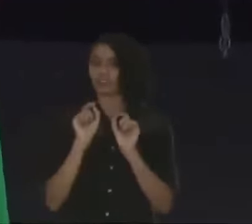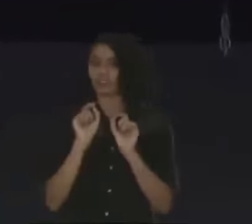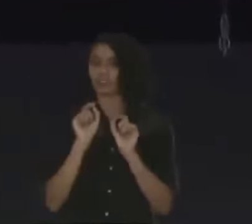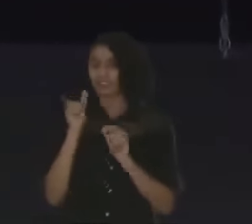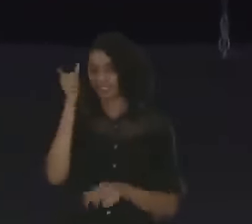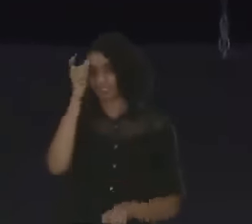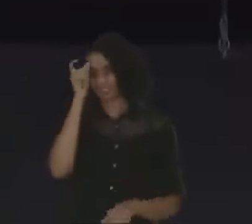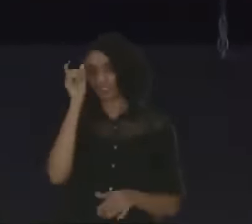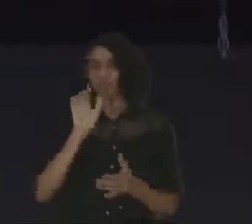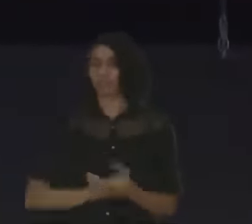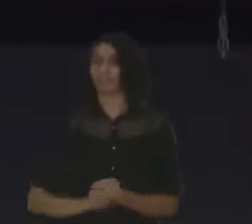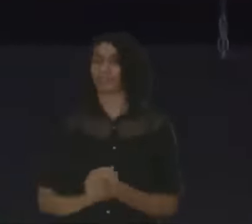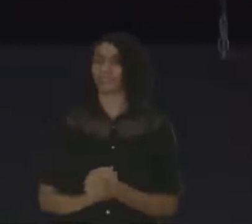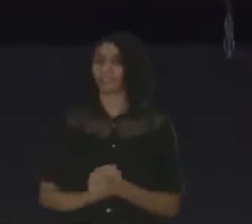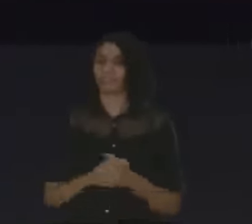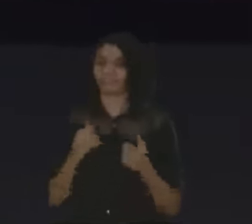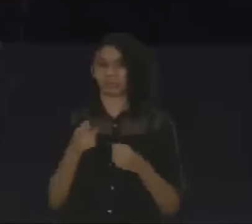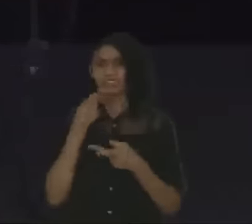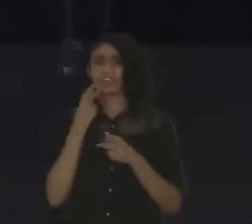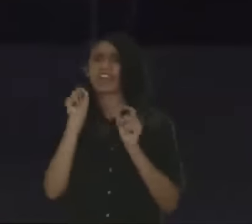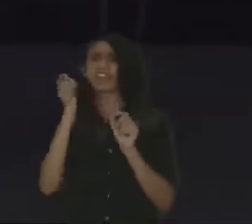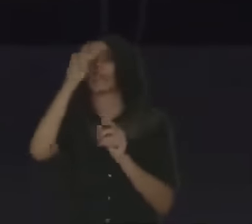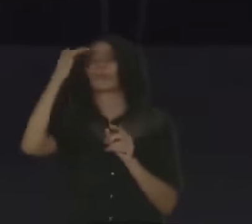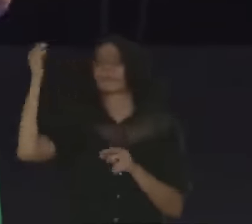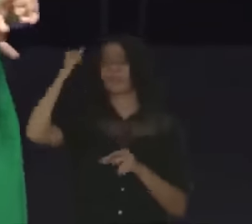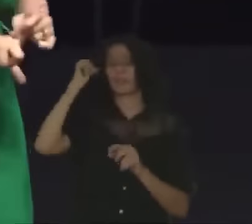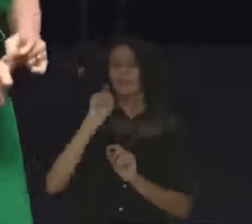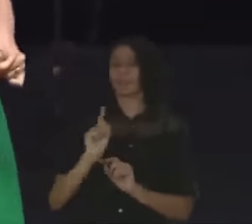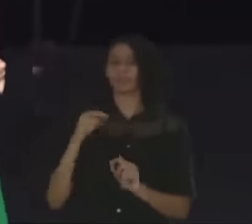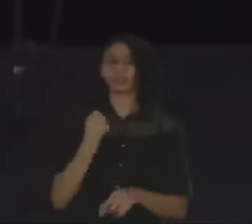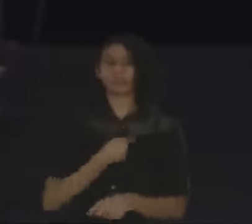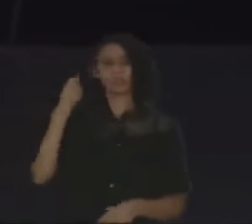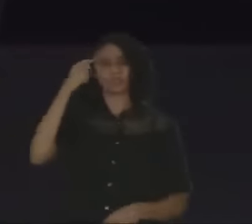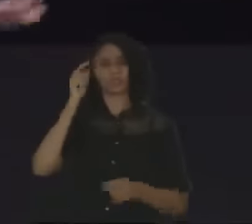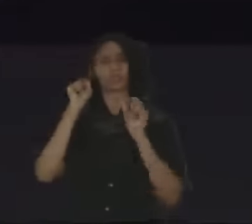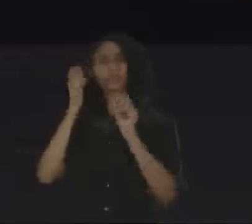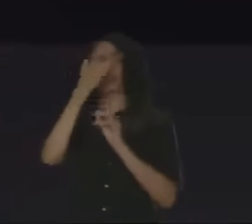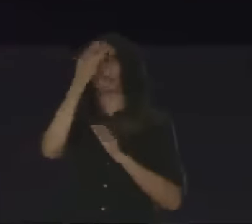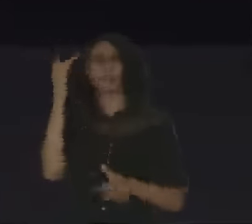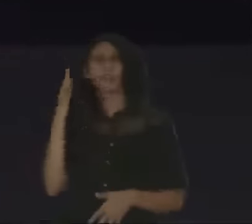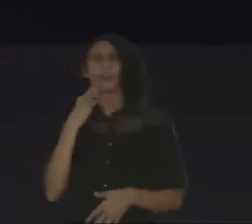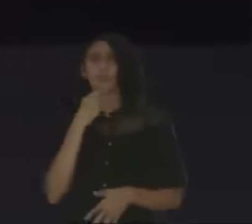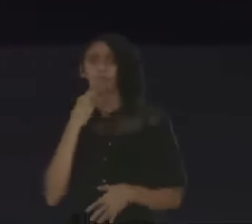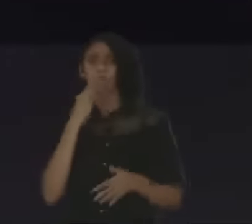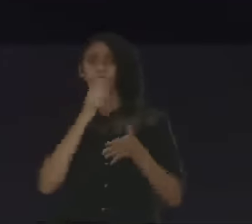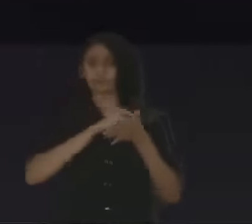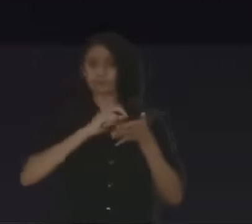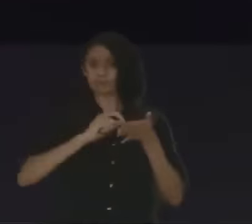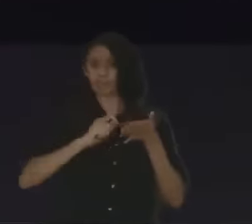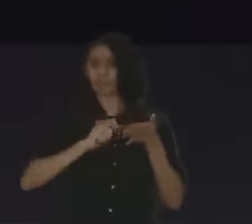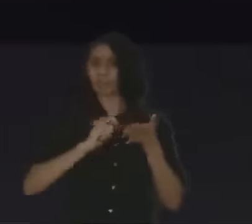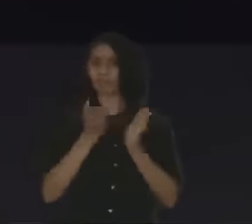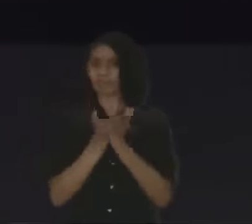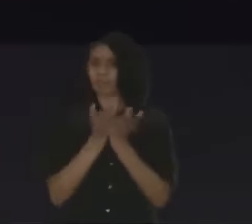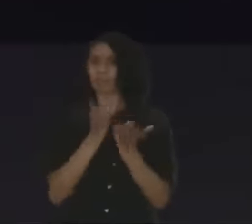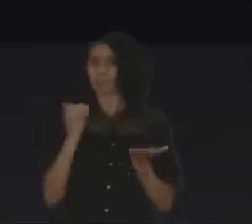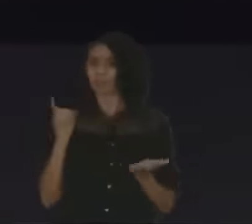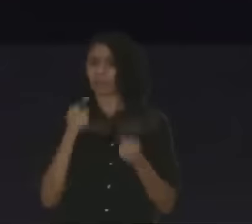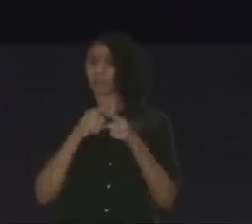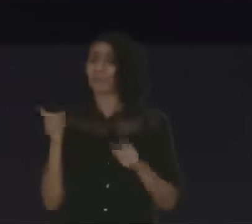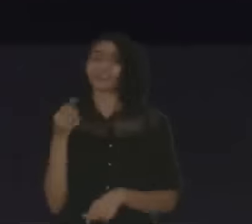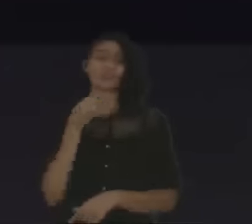aqui primeiro falam das pessoas que conhecem as escrituras mas não conhecem o poder de Deus conhece uma